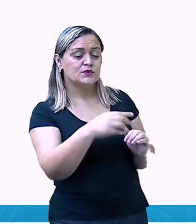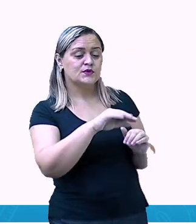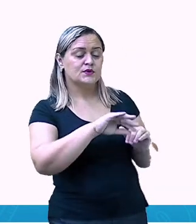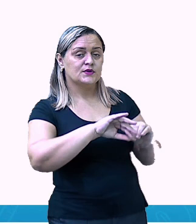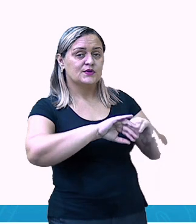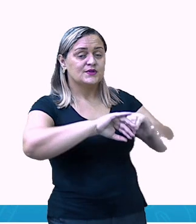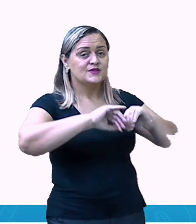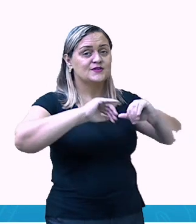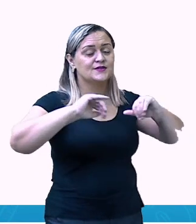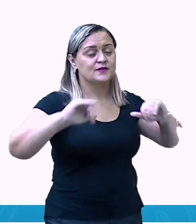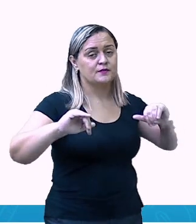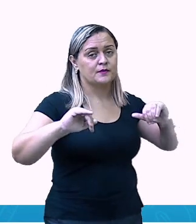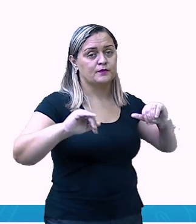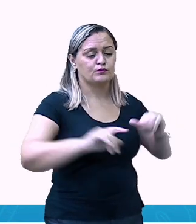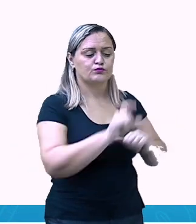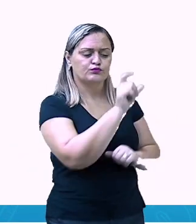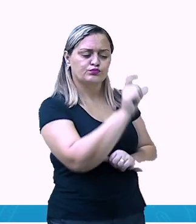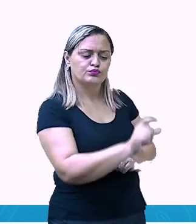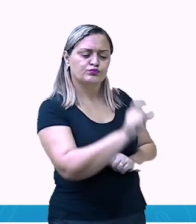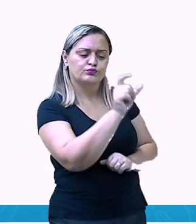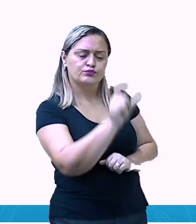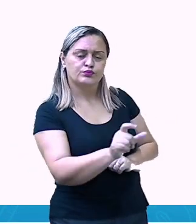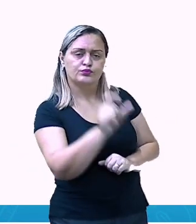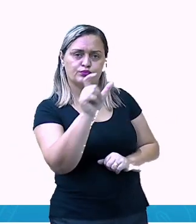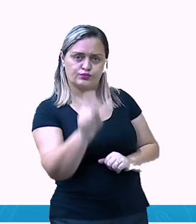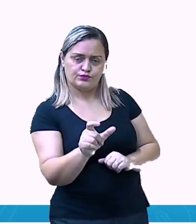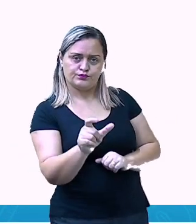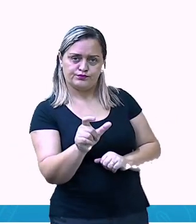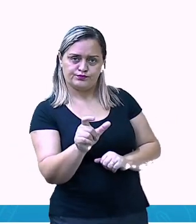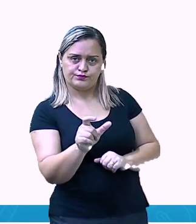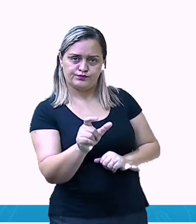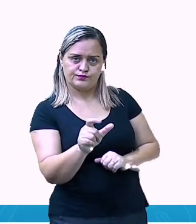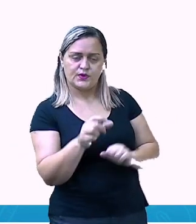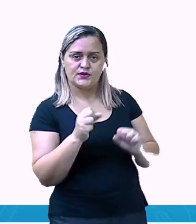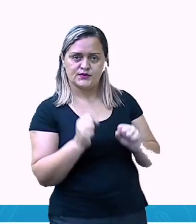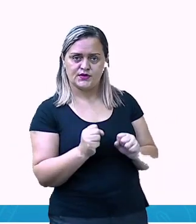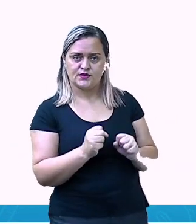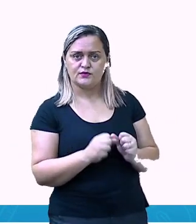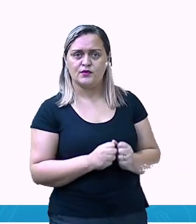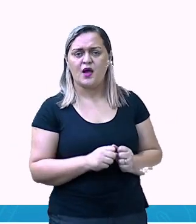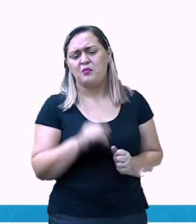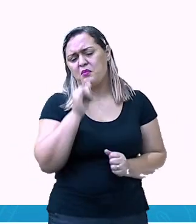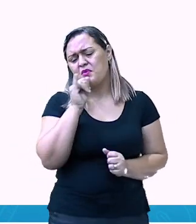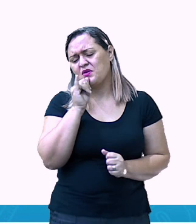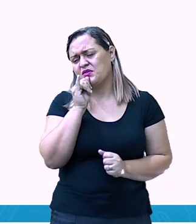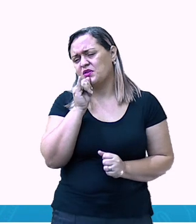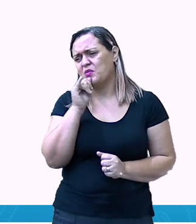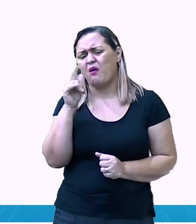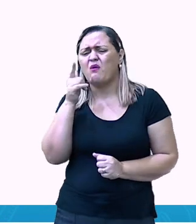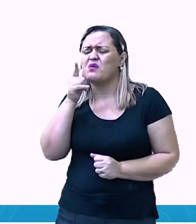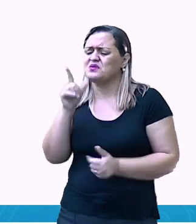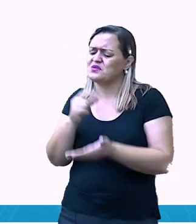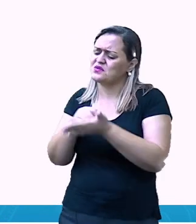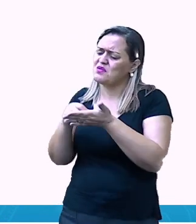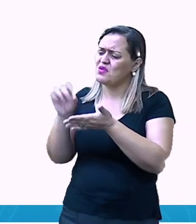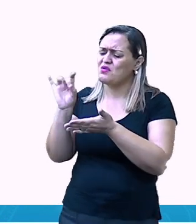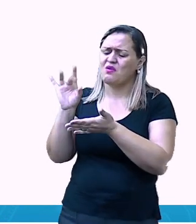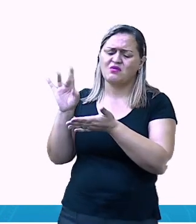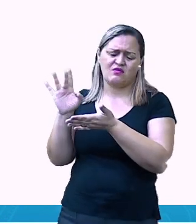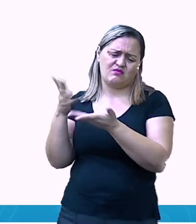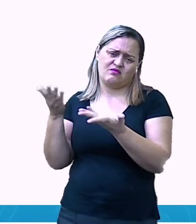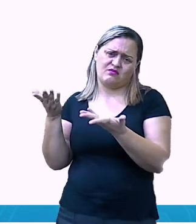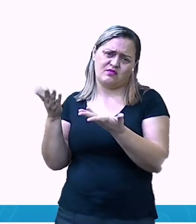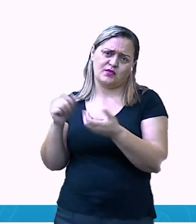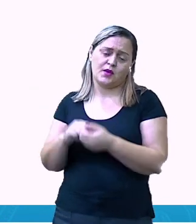palavra boneca em sílabas. Para quem está começando, não consegue ainda escrever sozinho tudo, você